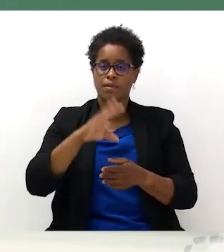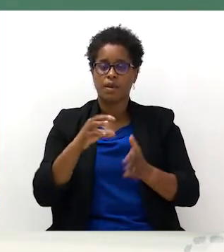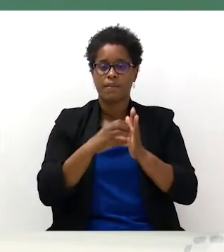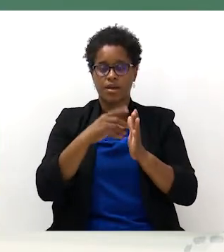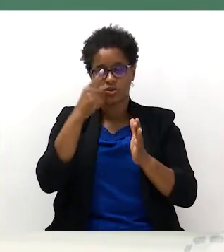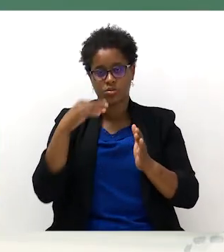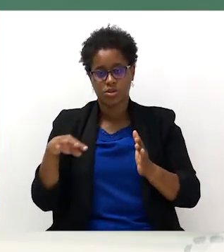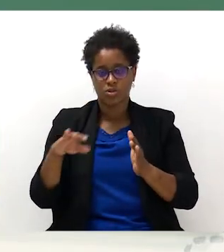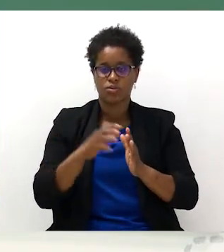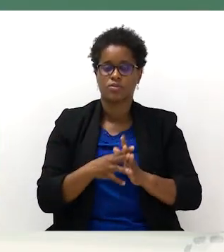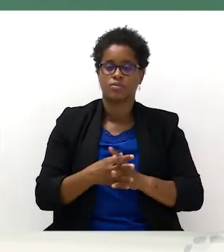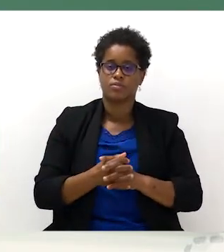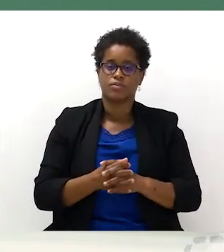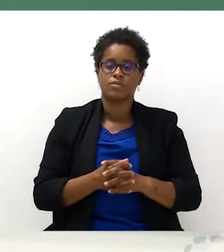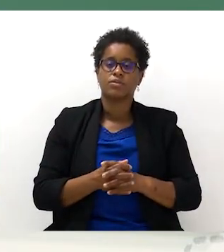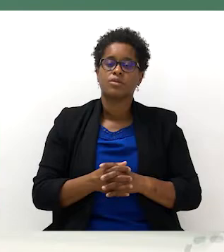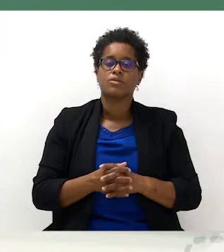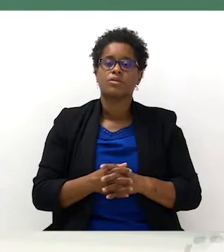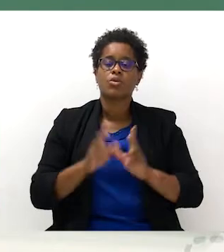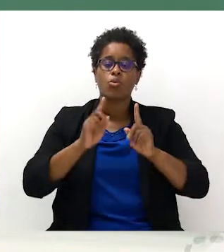menino. Bem, vamos